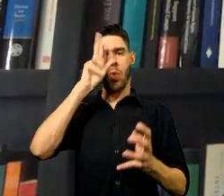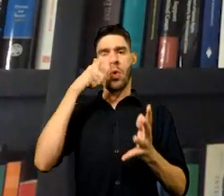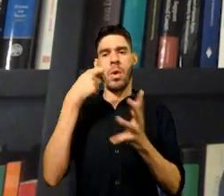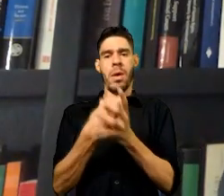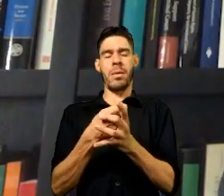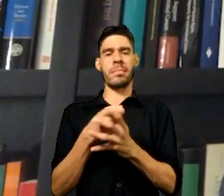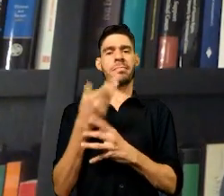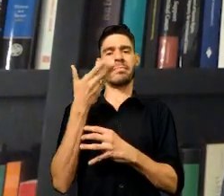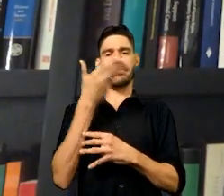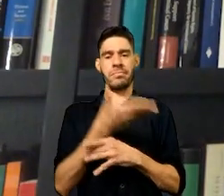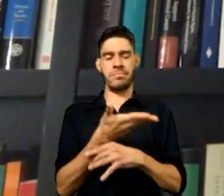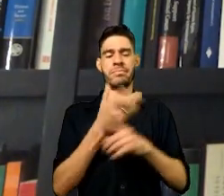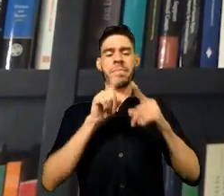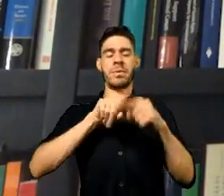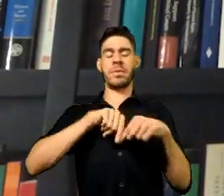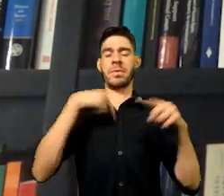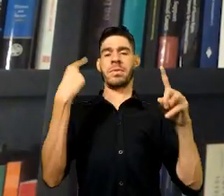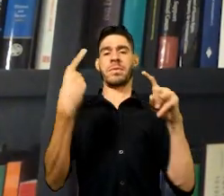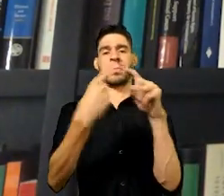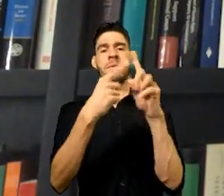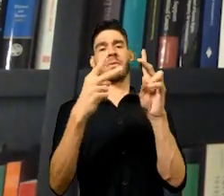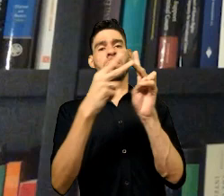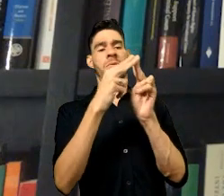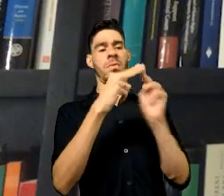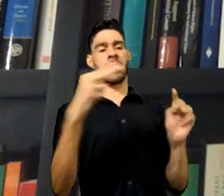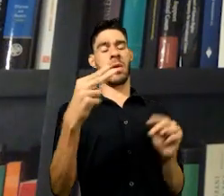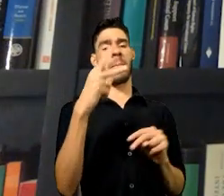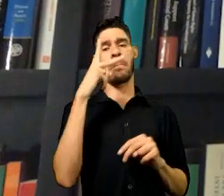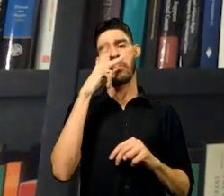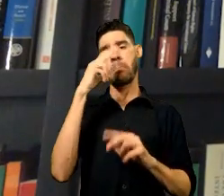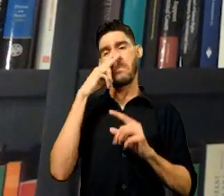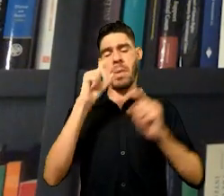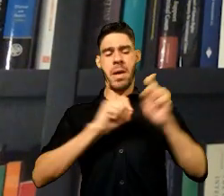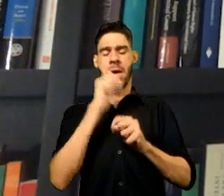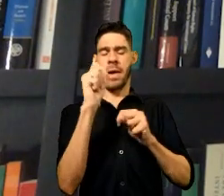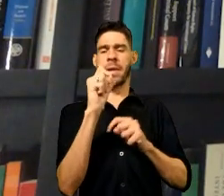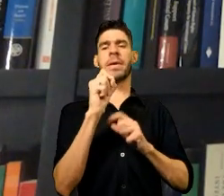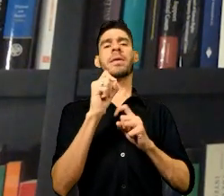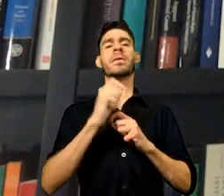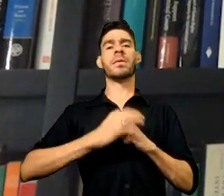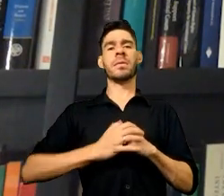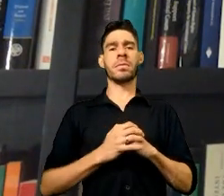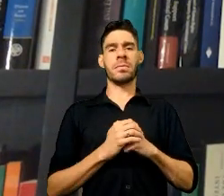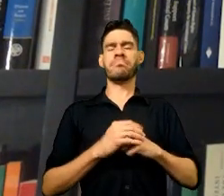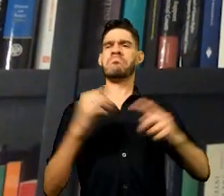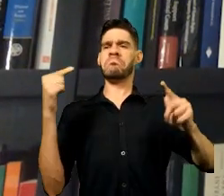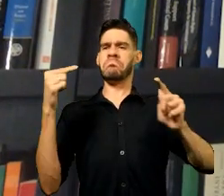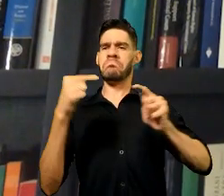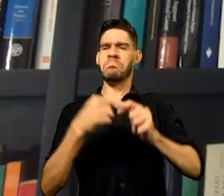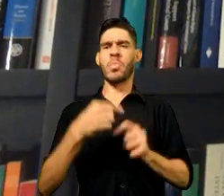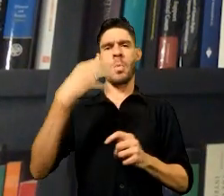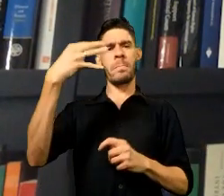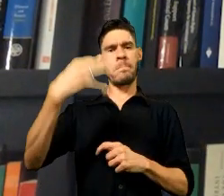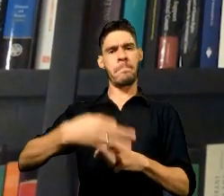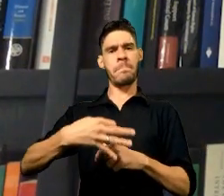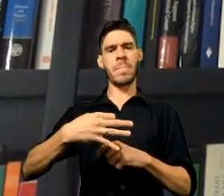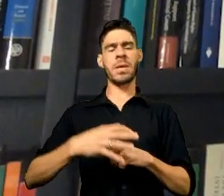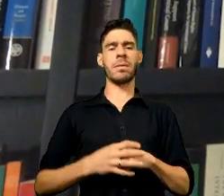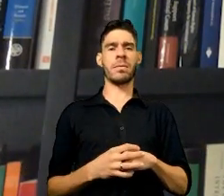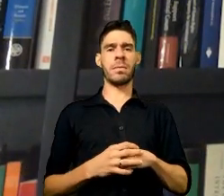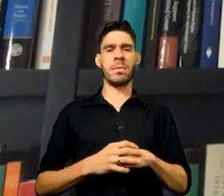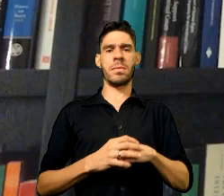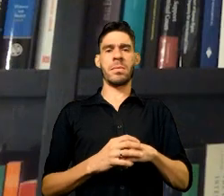própria designação desta audiência. Me parece extremamente